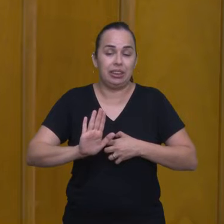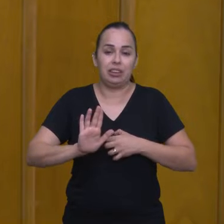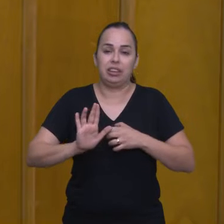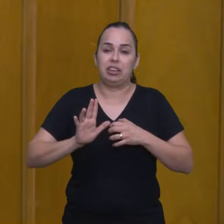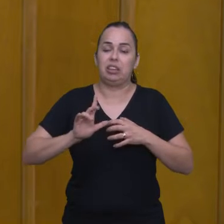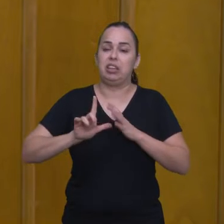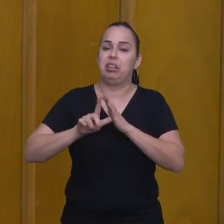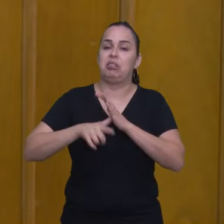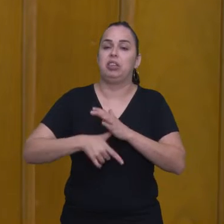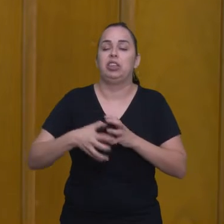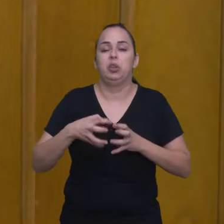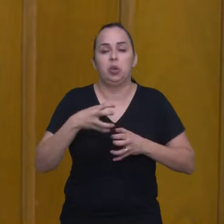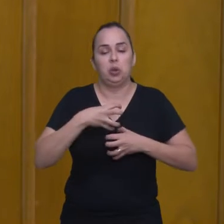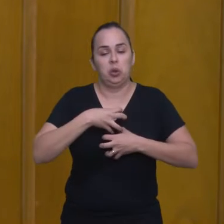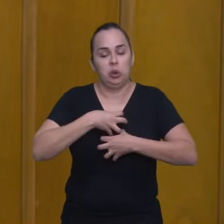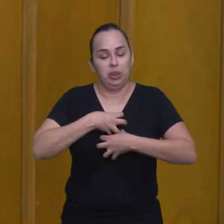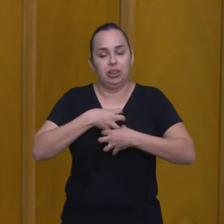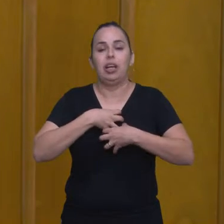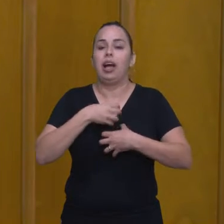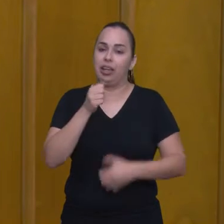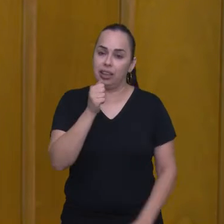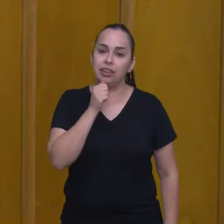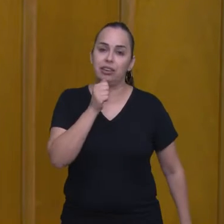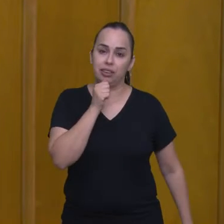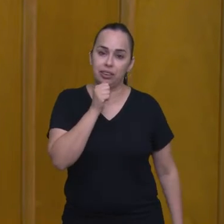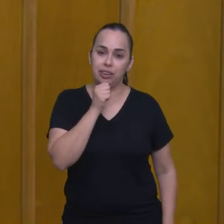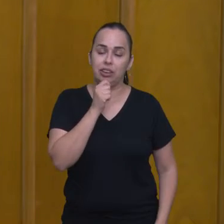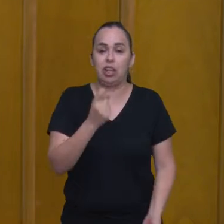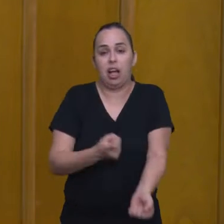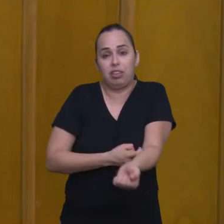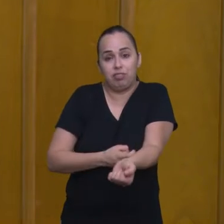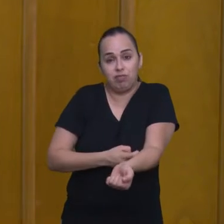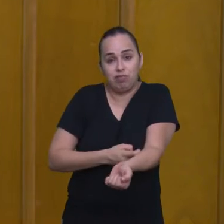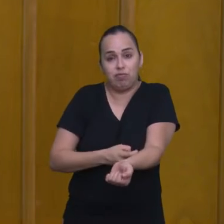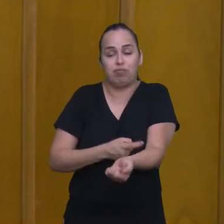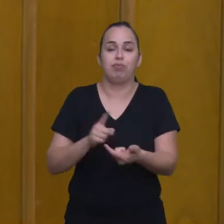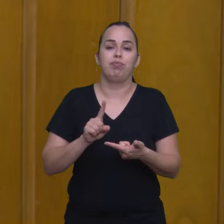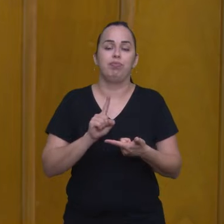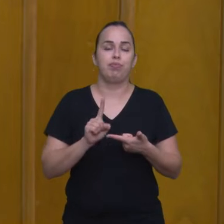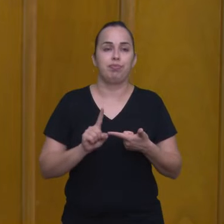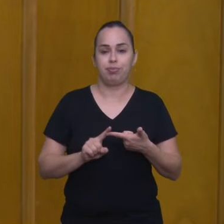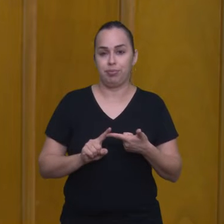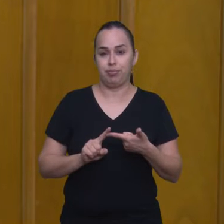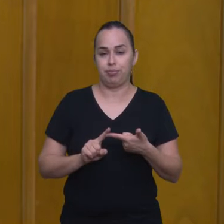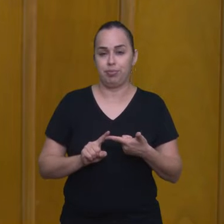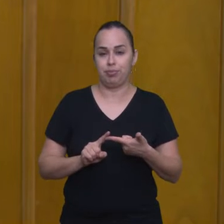outras sensações ainda assim, eu ainda sinto. Irritabilidade,